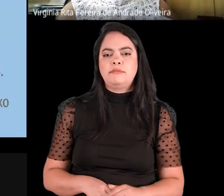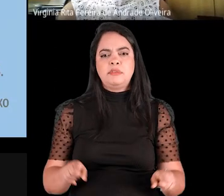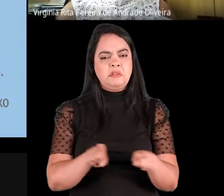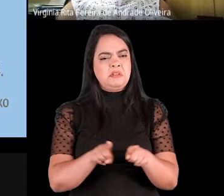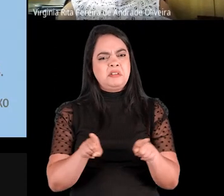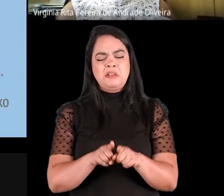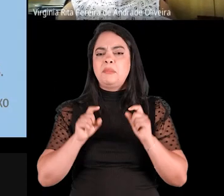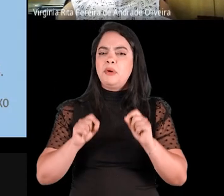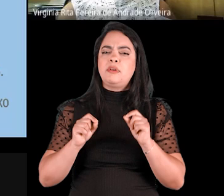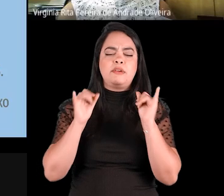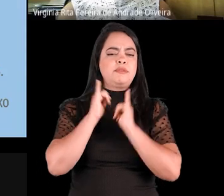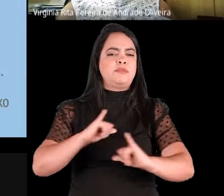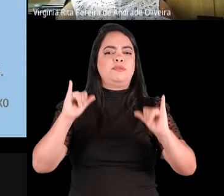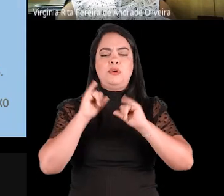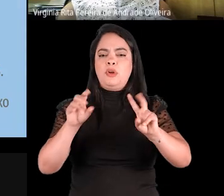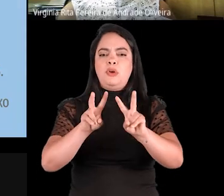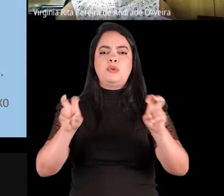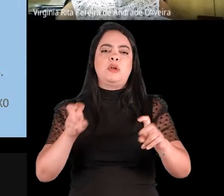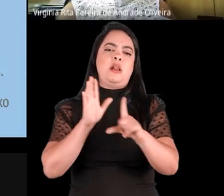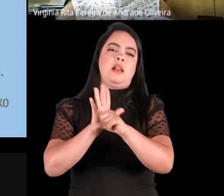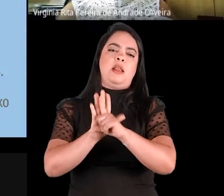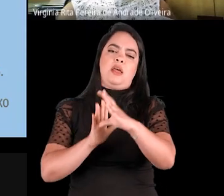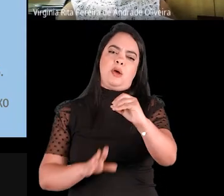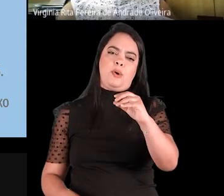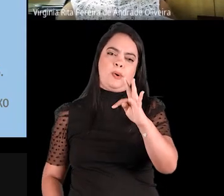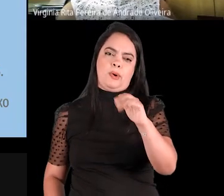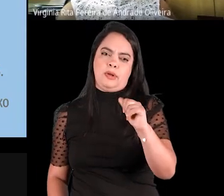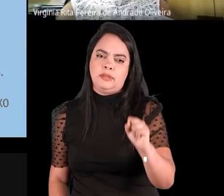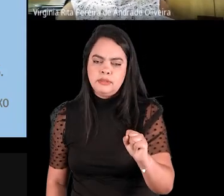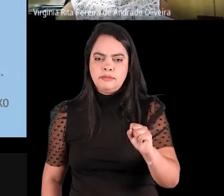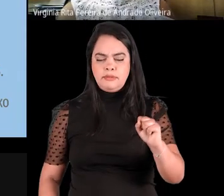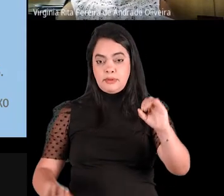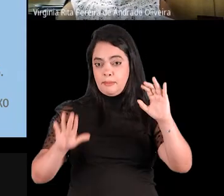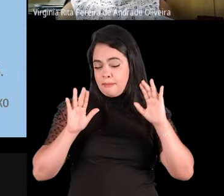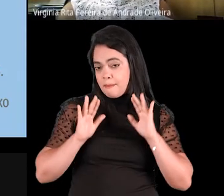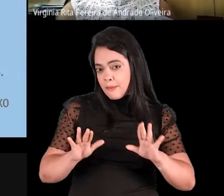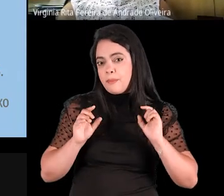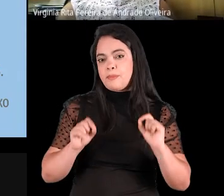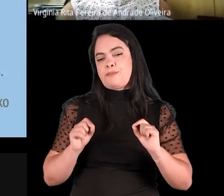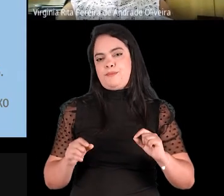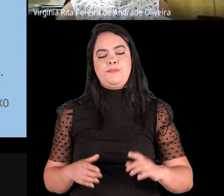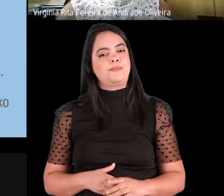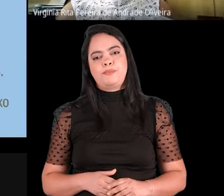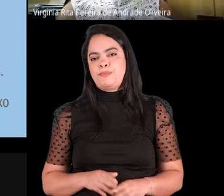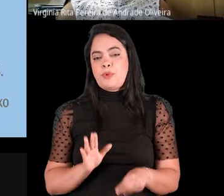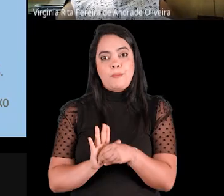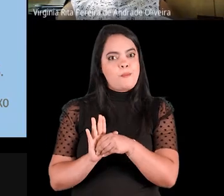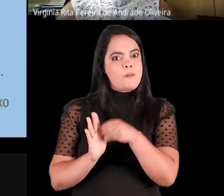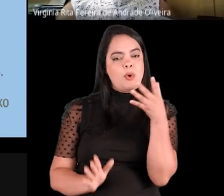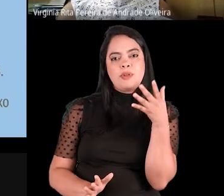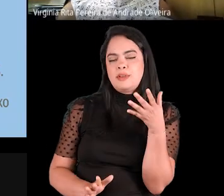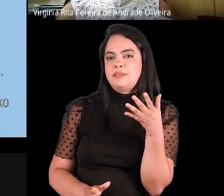muito difundida, né, foi a questão da lei de cotas. Porém, muitas vezes, né, e